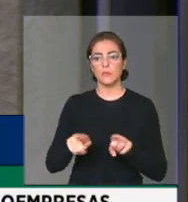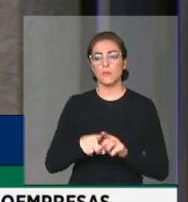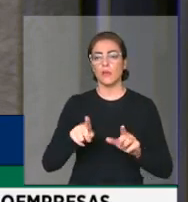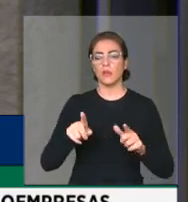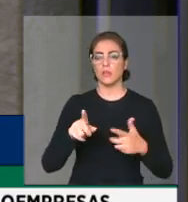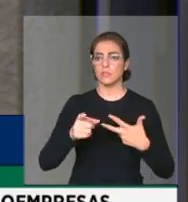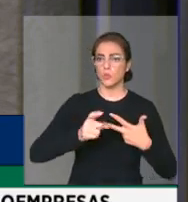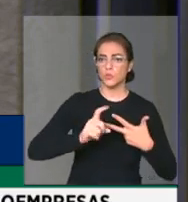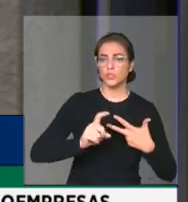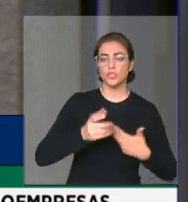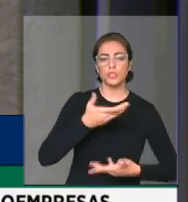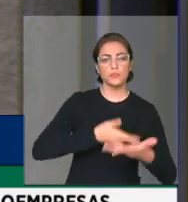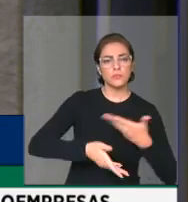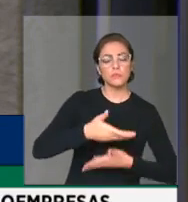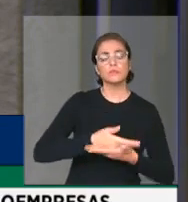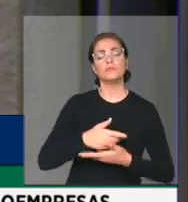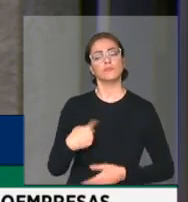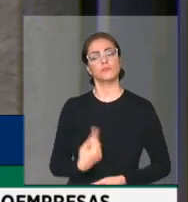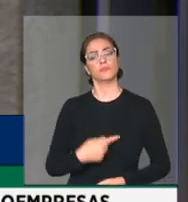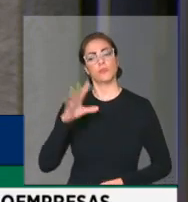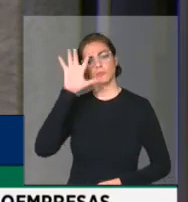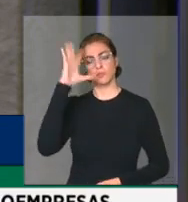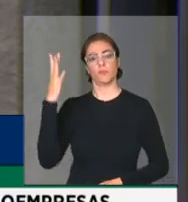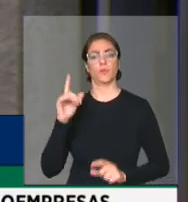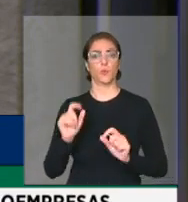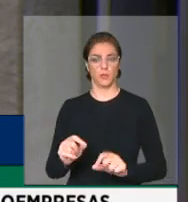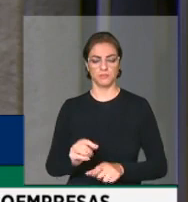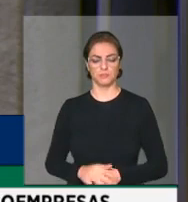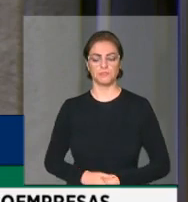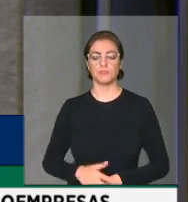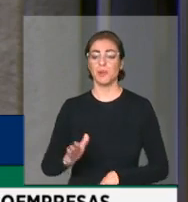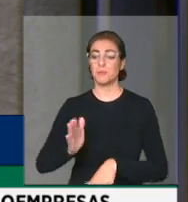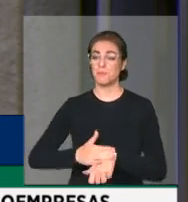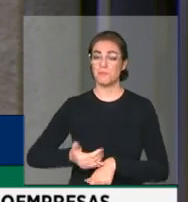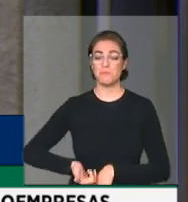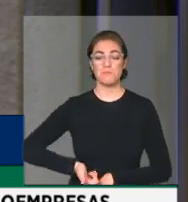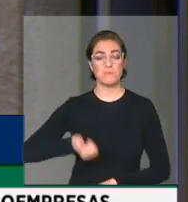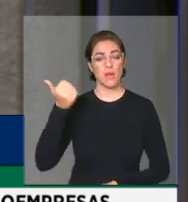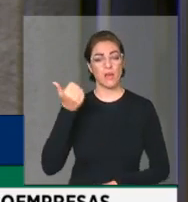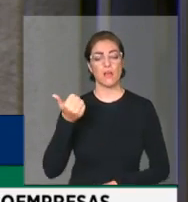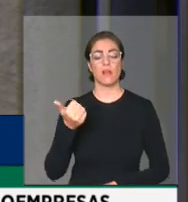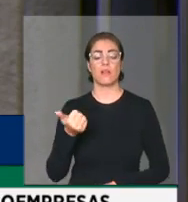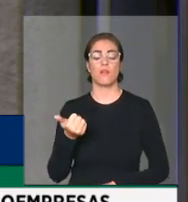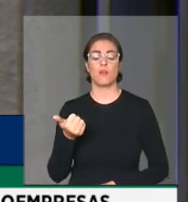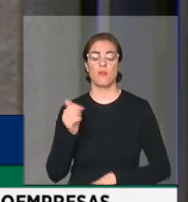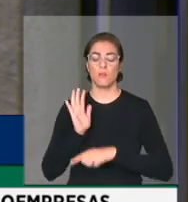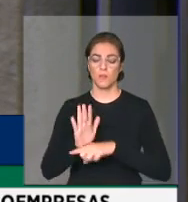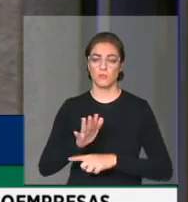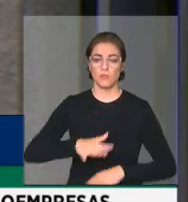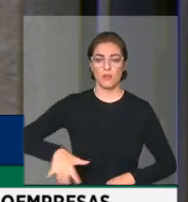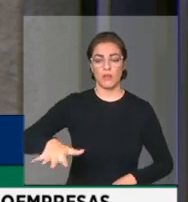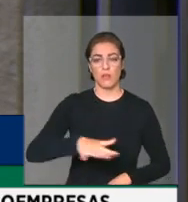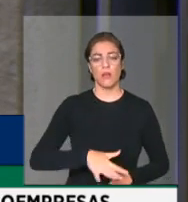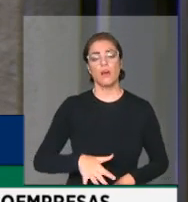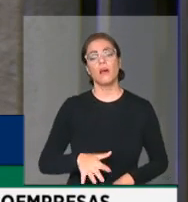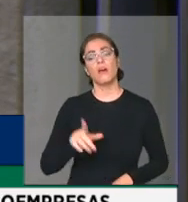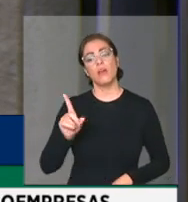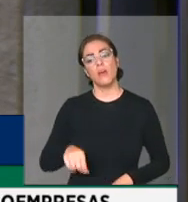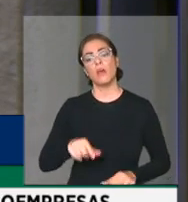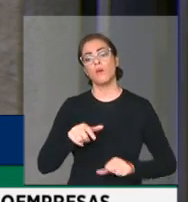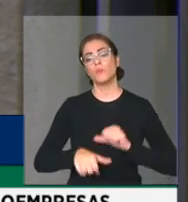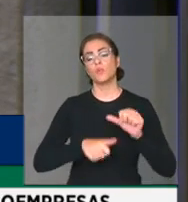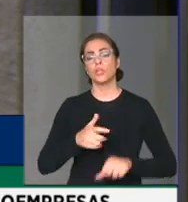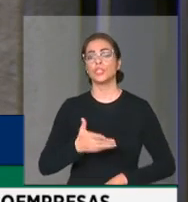Executivo diretamente envolvidos, entendemos que melhor atenderia o escopo do programa alterar seu